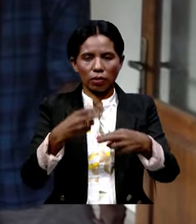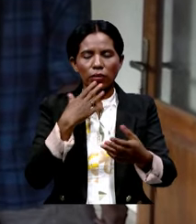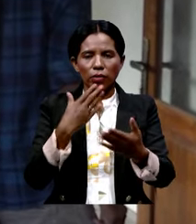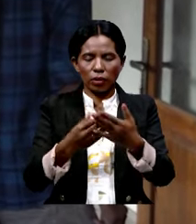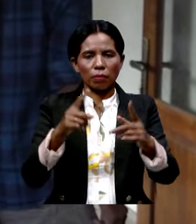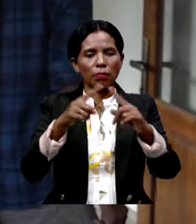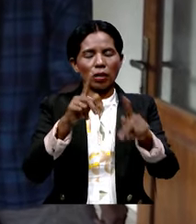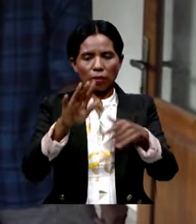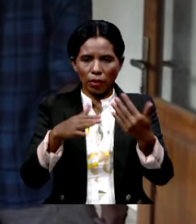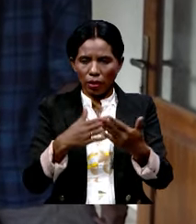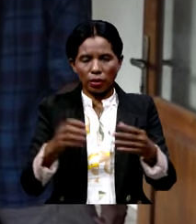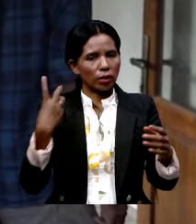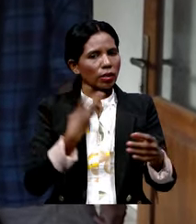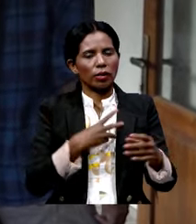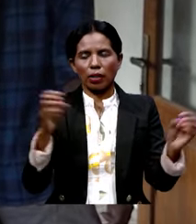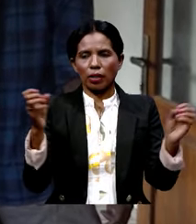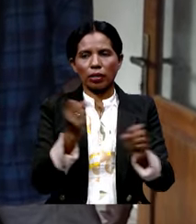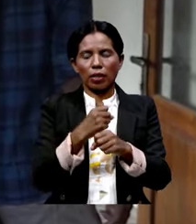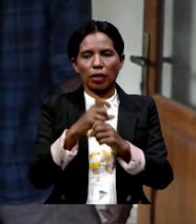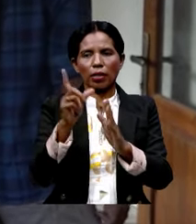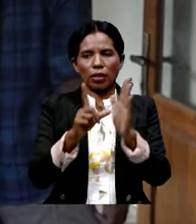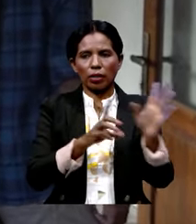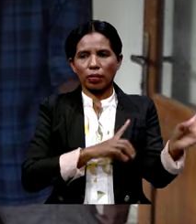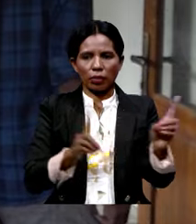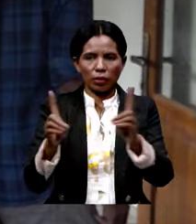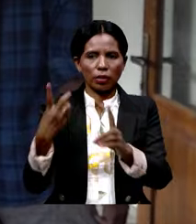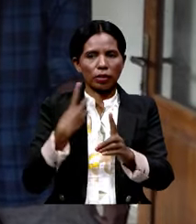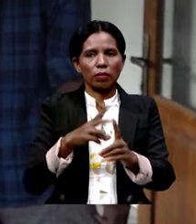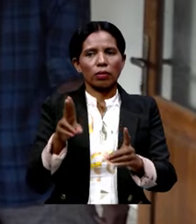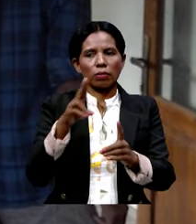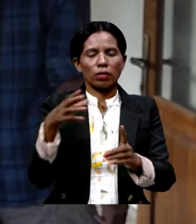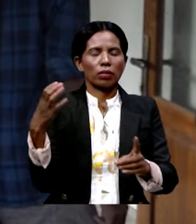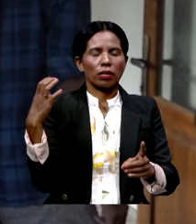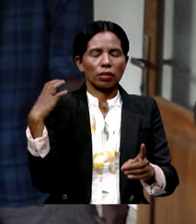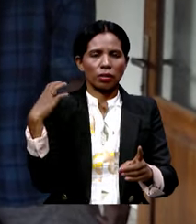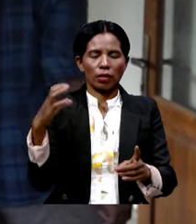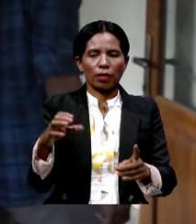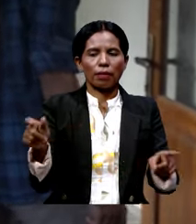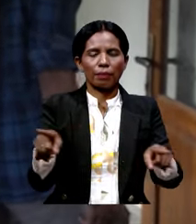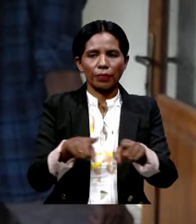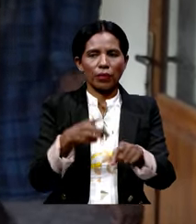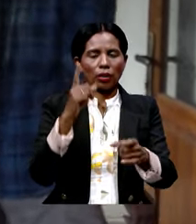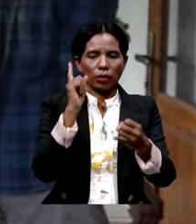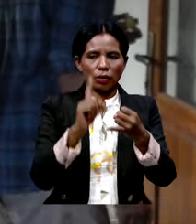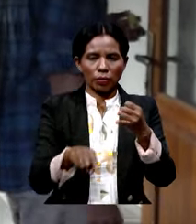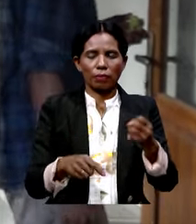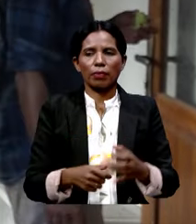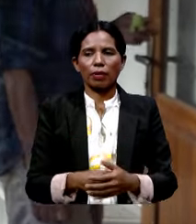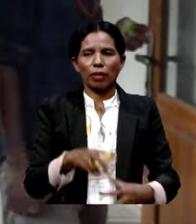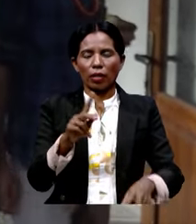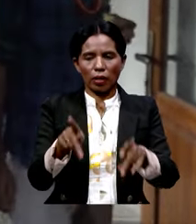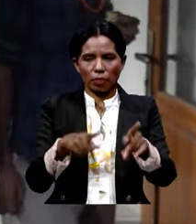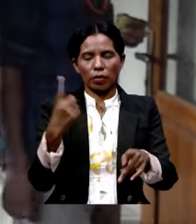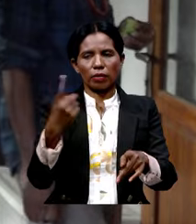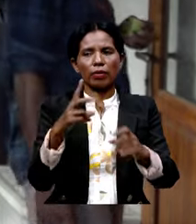galai agora ita lá ia também te produz lei e te implementa lei também te usa te nina poder nas autoridade e depois e cos mais magne povo na fatin